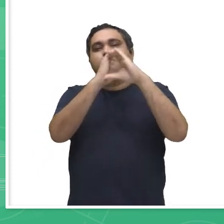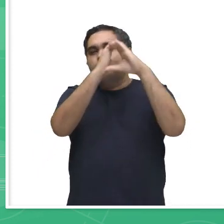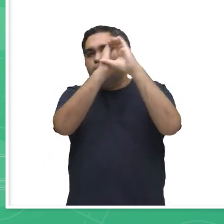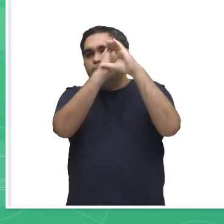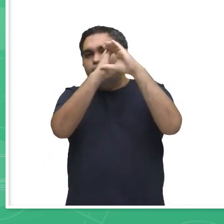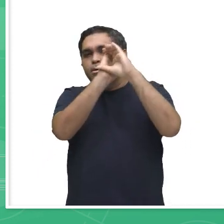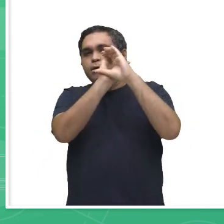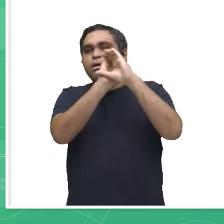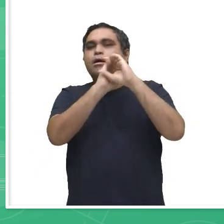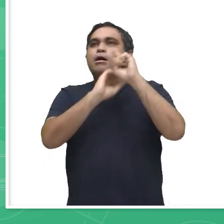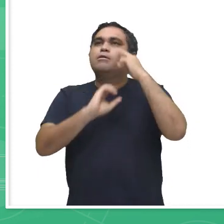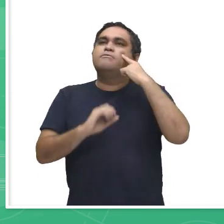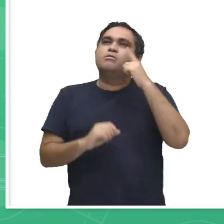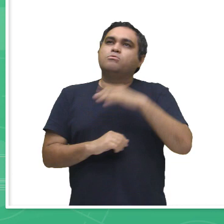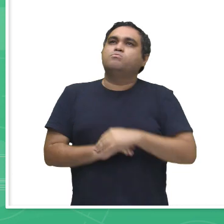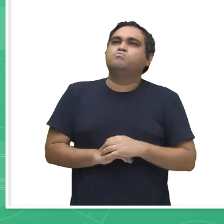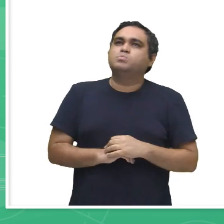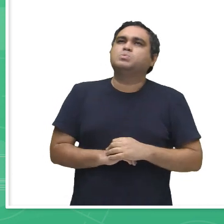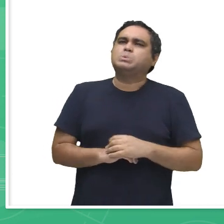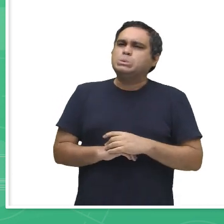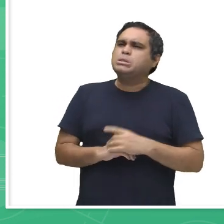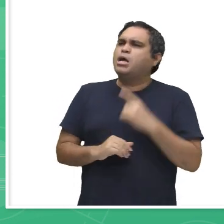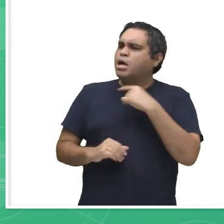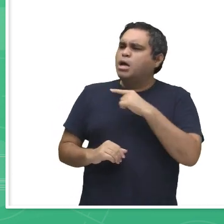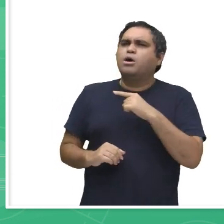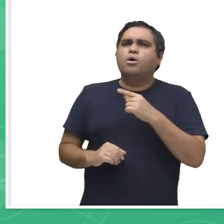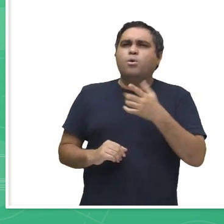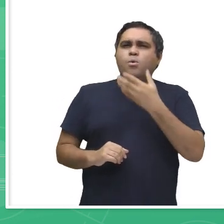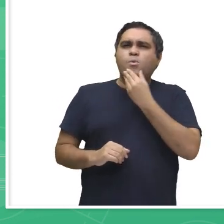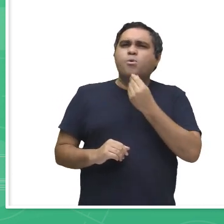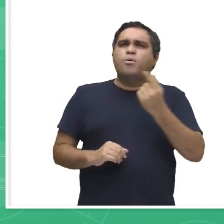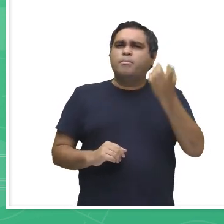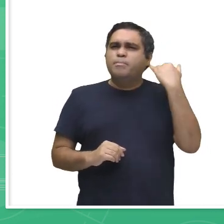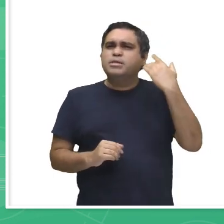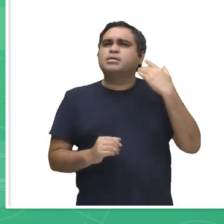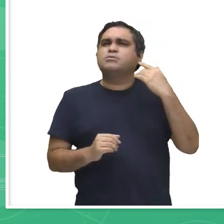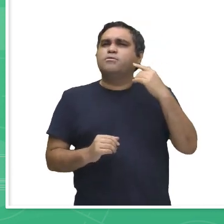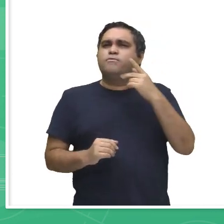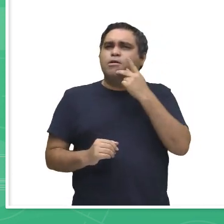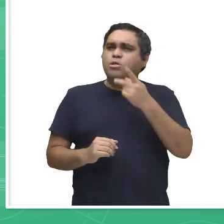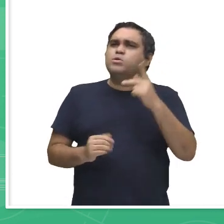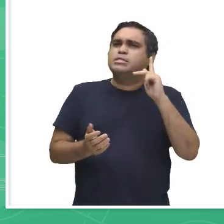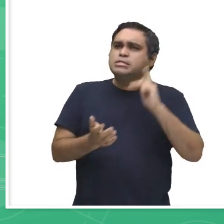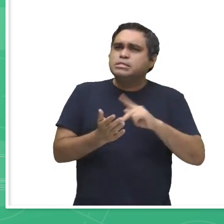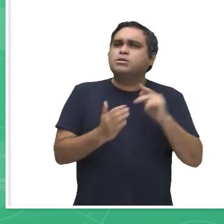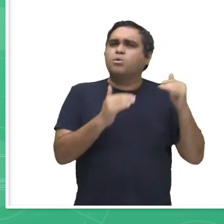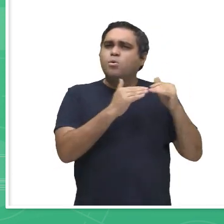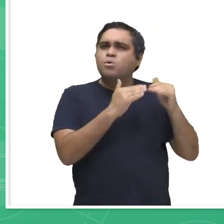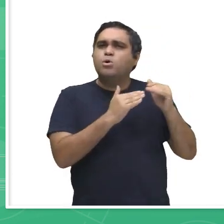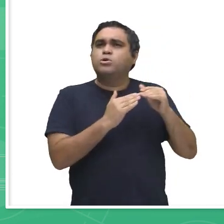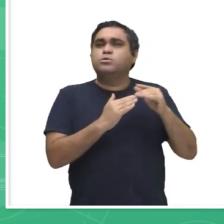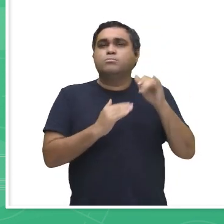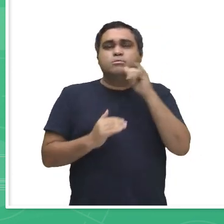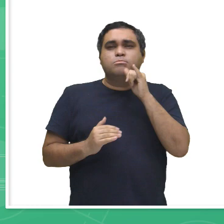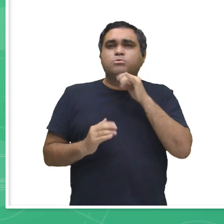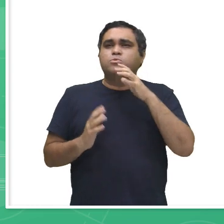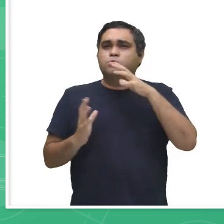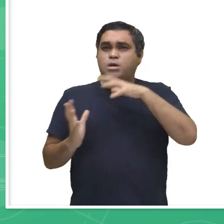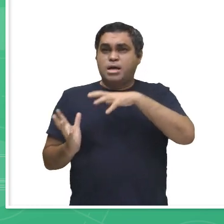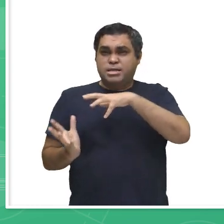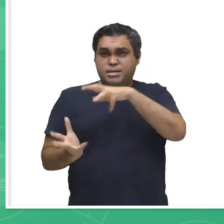Nicolau Copérnico está certo. A Terra não é o centro, né? O centro é o Sol. Não é geocentrismo,